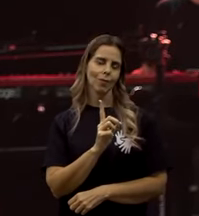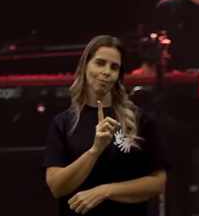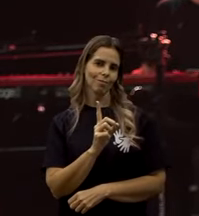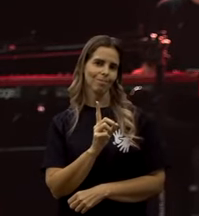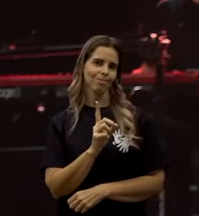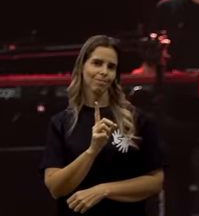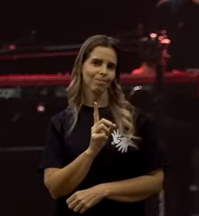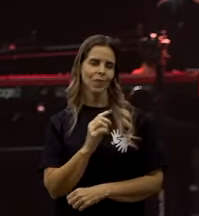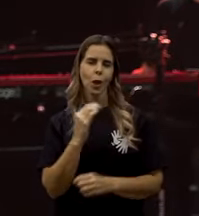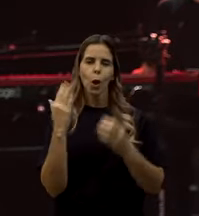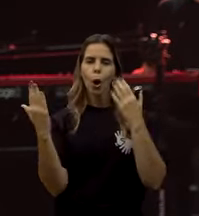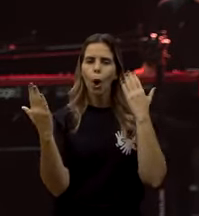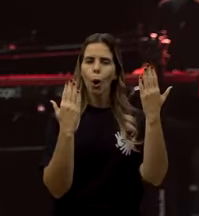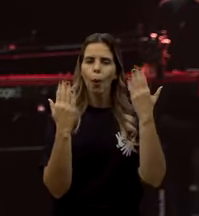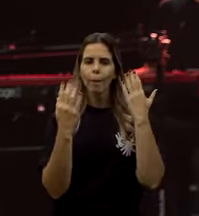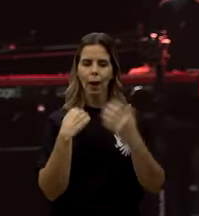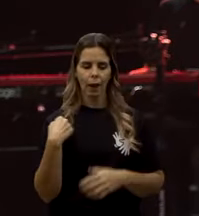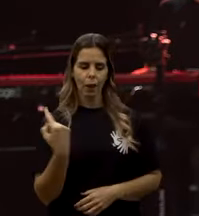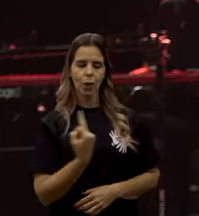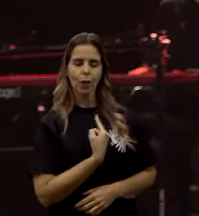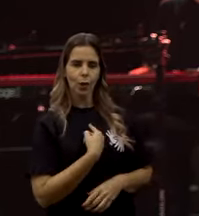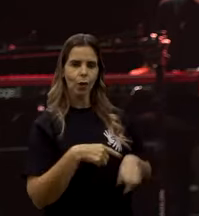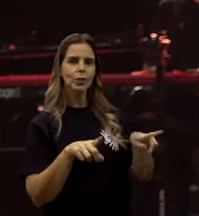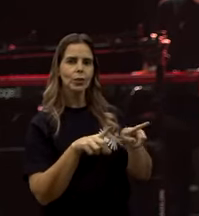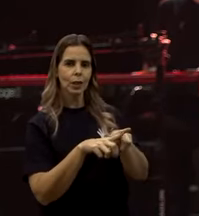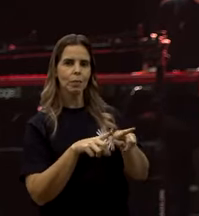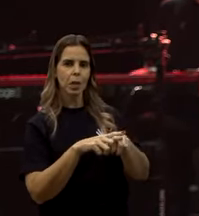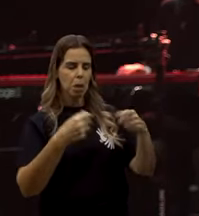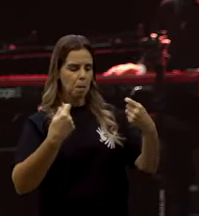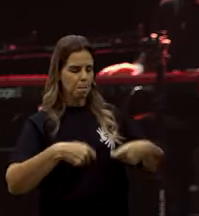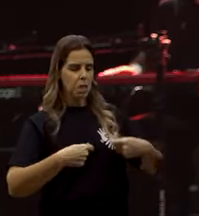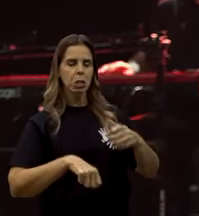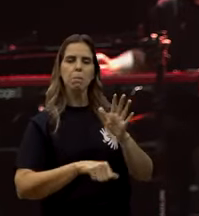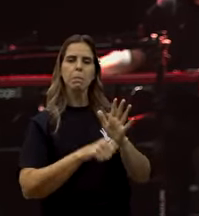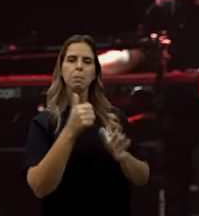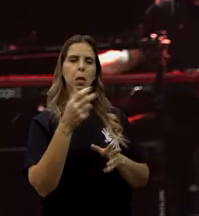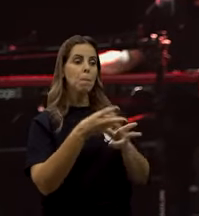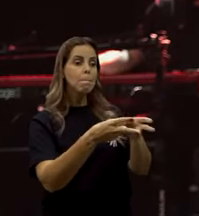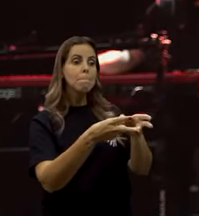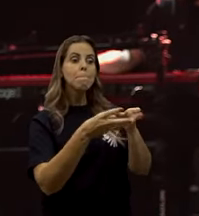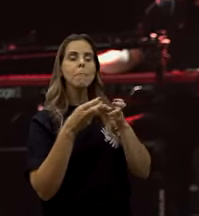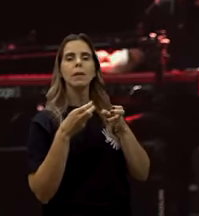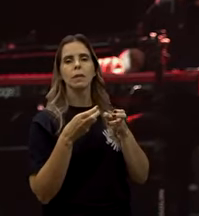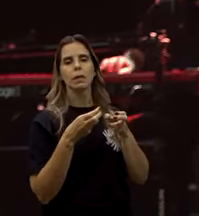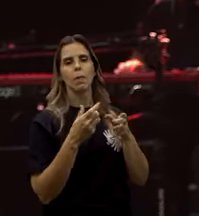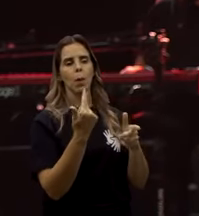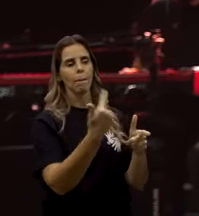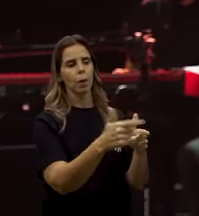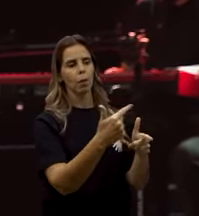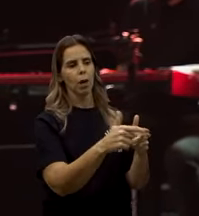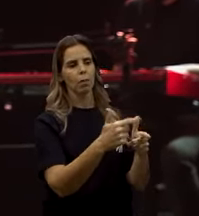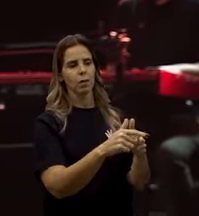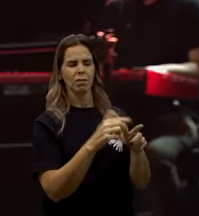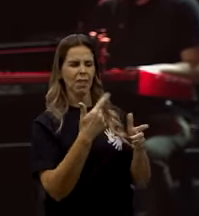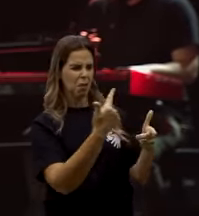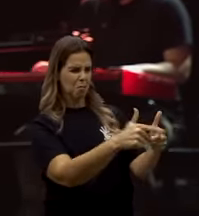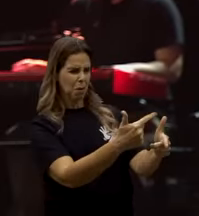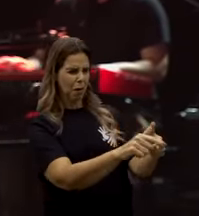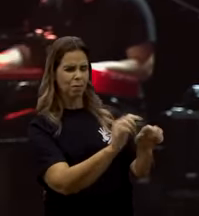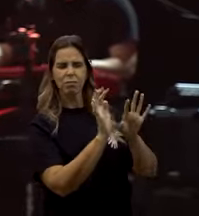não eu vou aprender a selecionar minhas guerras levante a mão pro céu diga assim Espírito Santo me